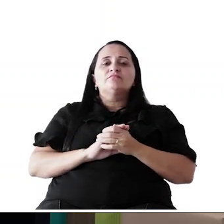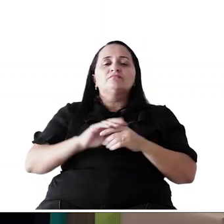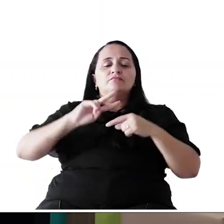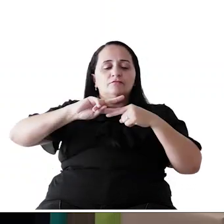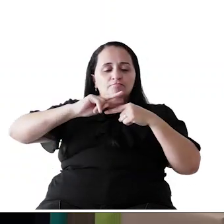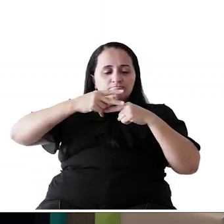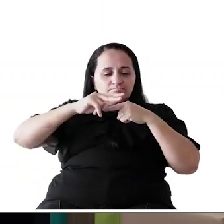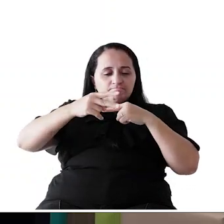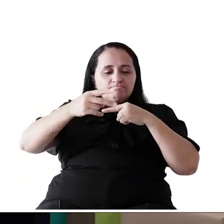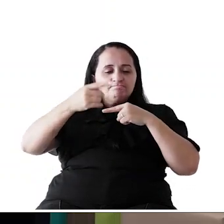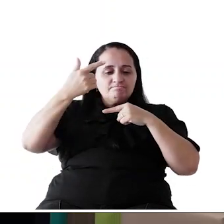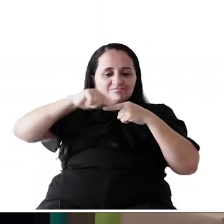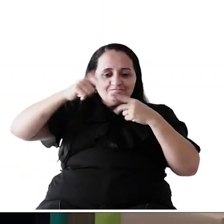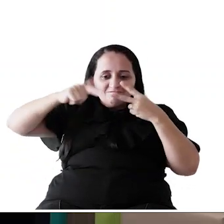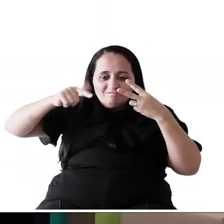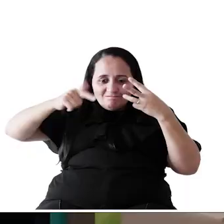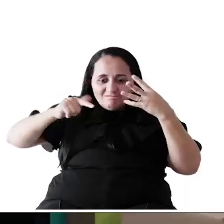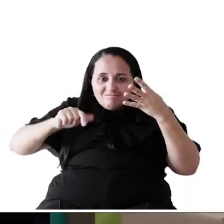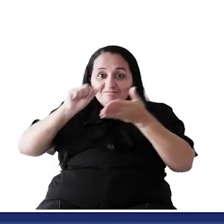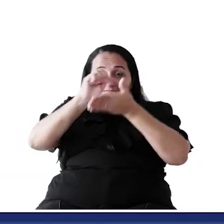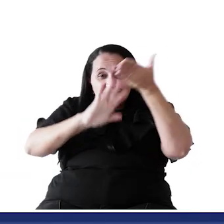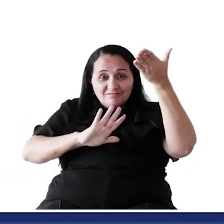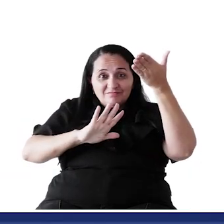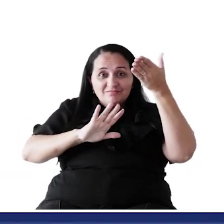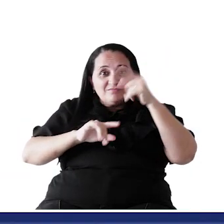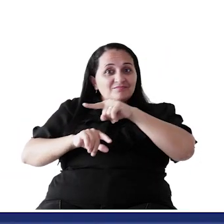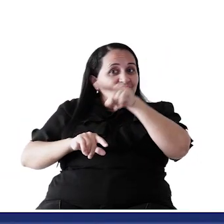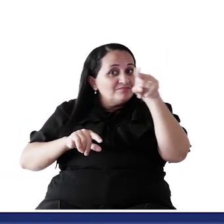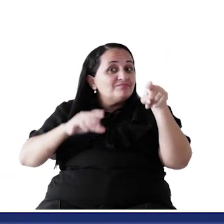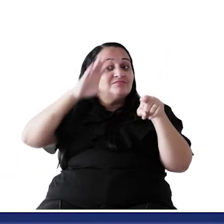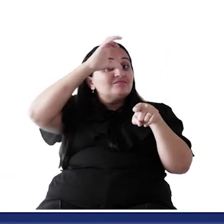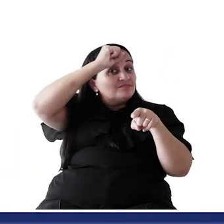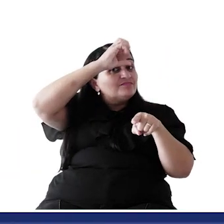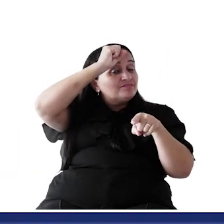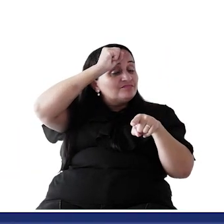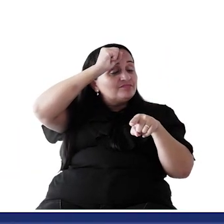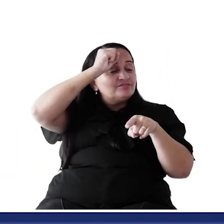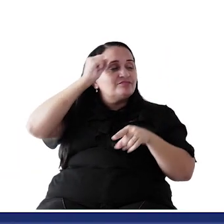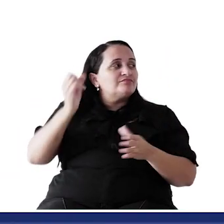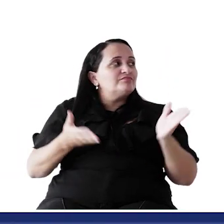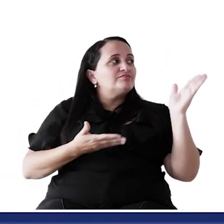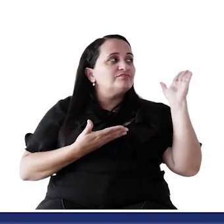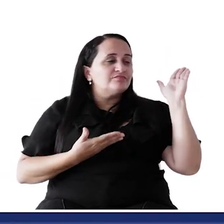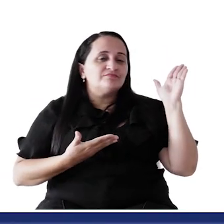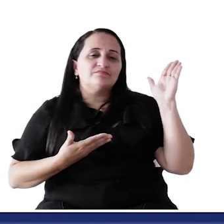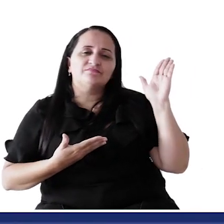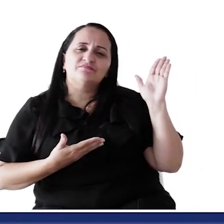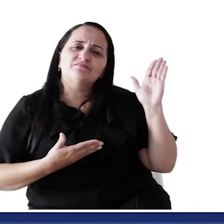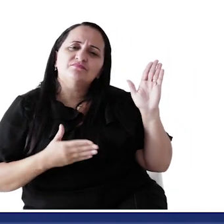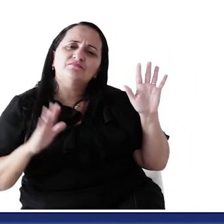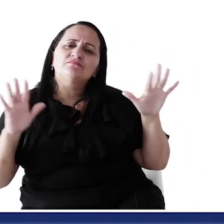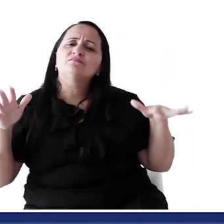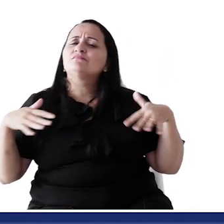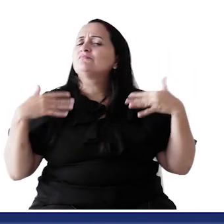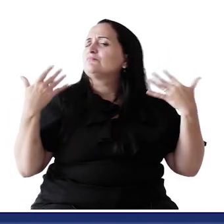nenhum aluno da Pró Teresa sair como estatística. Observe o retângulo abaixo. Que